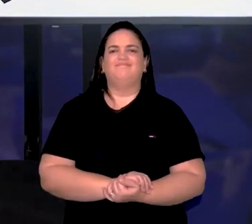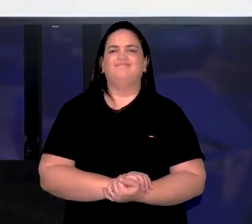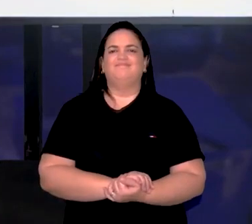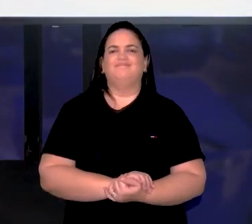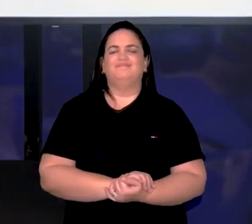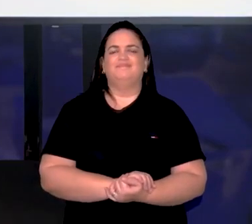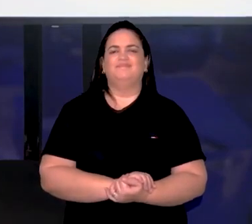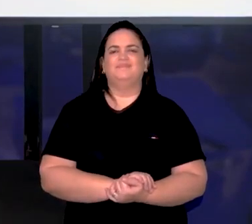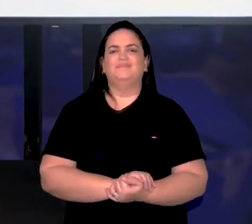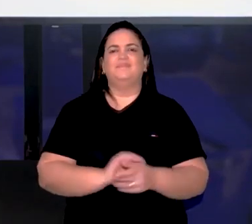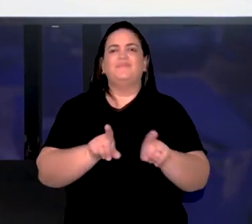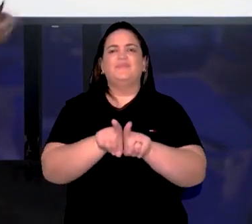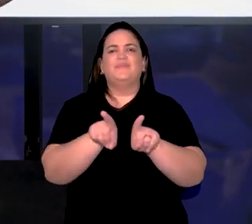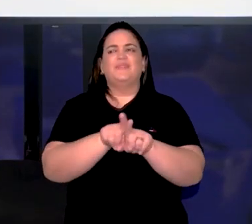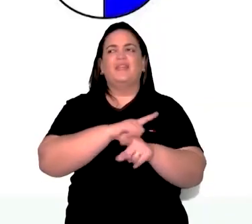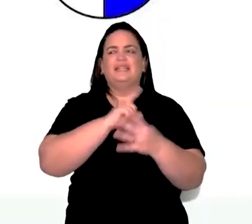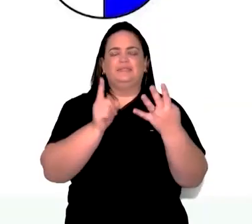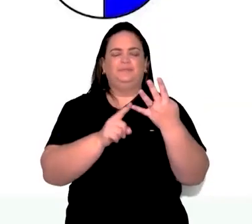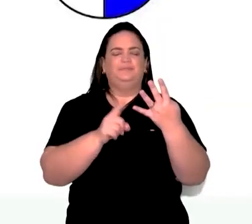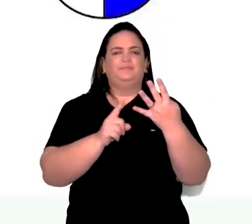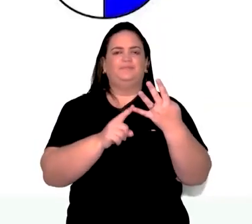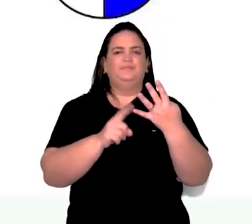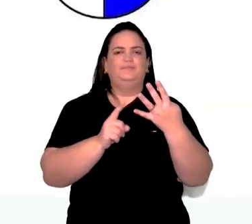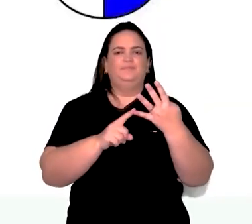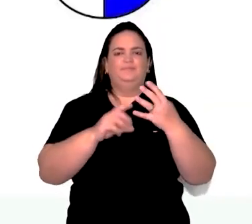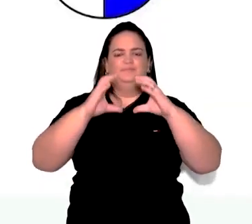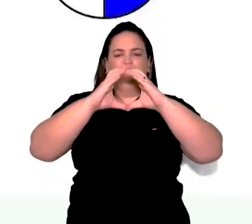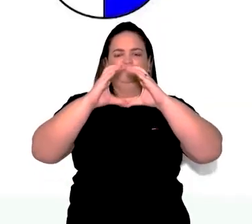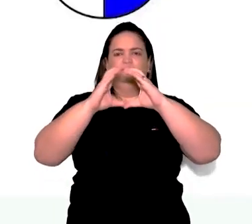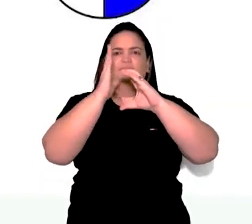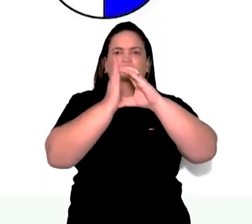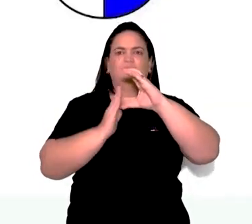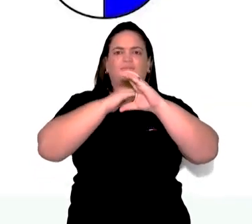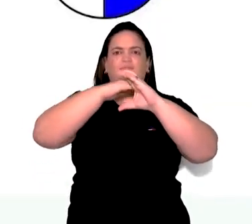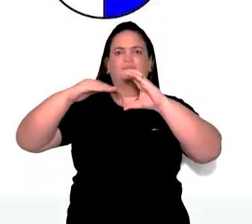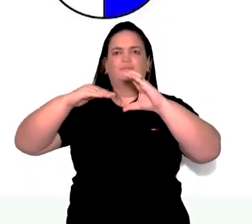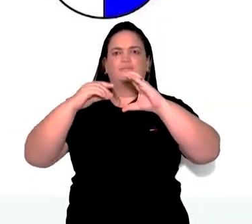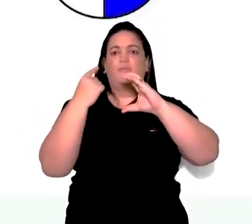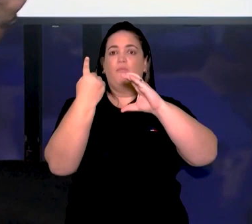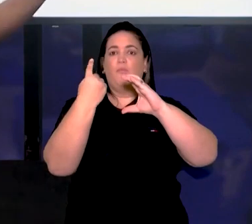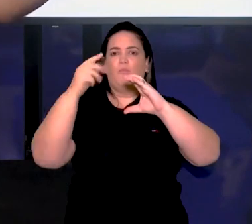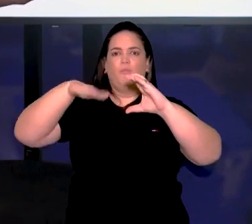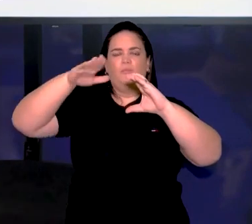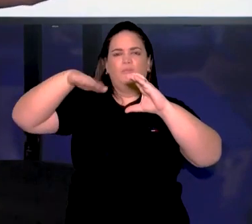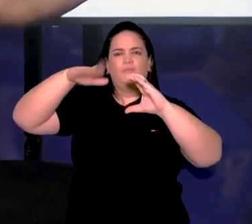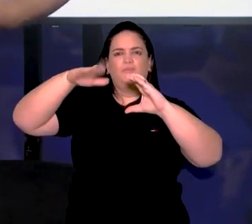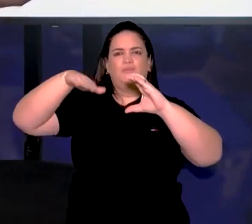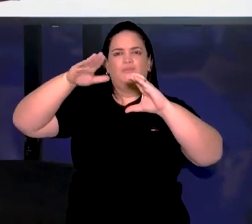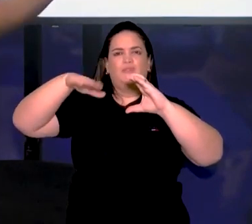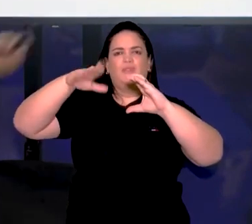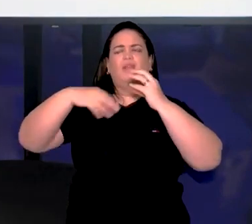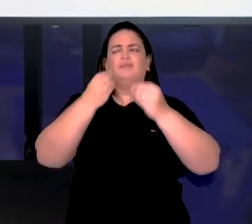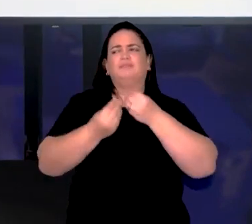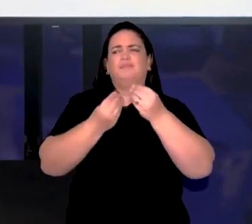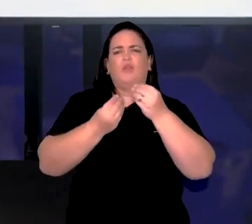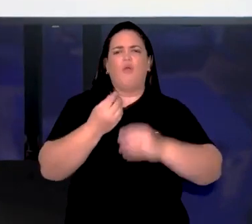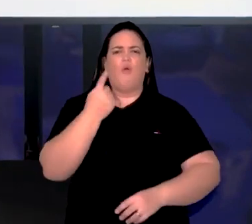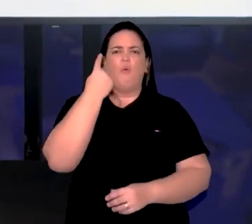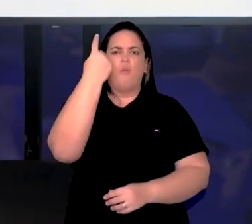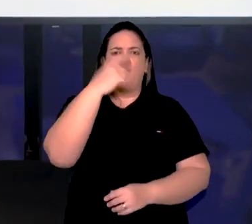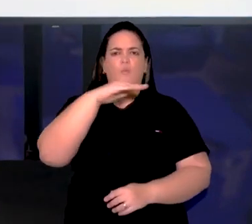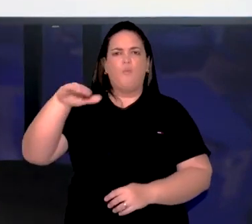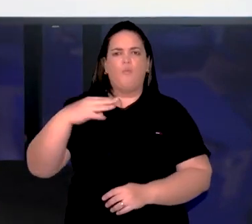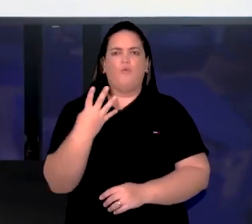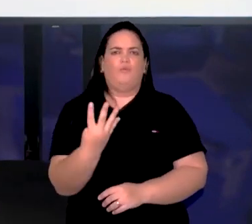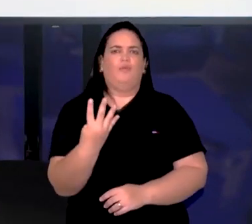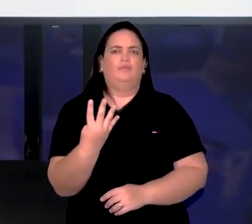deles. E por último, aqui eu tenho uma parte pintada das 4